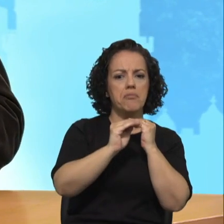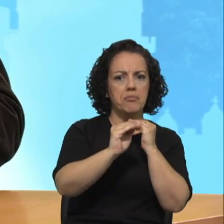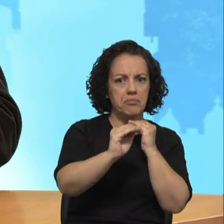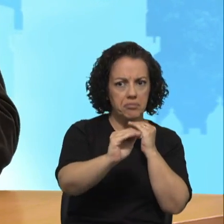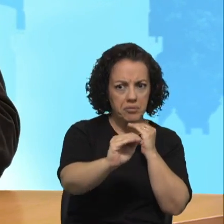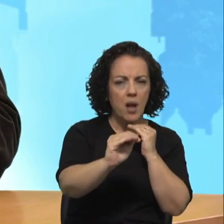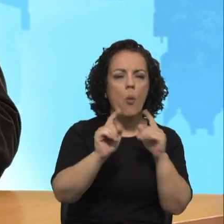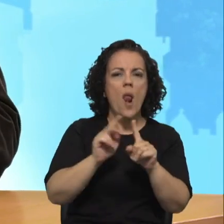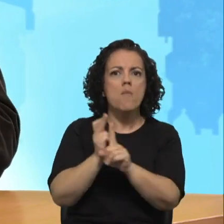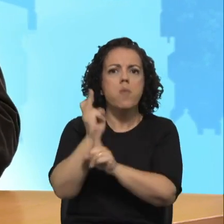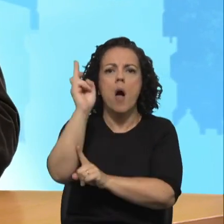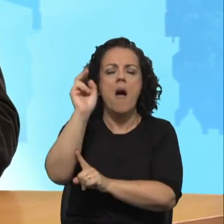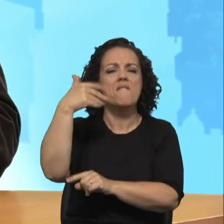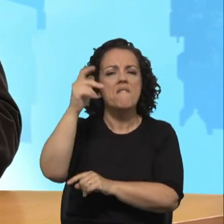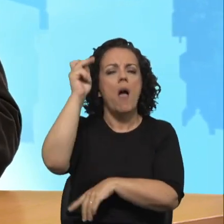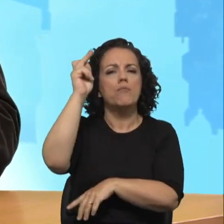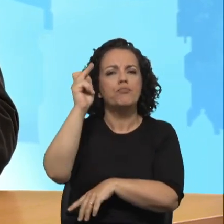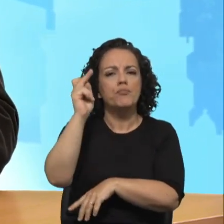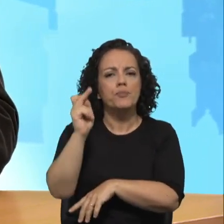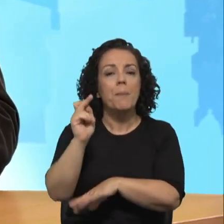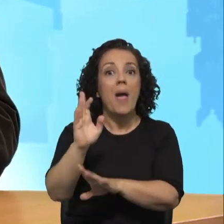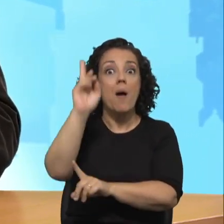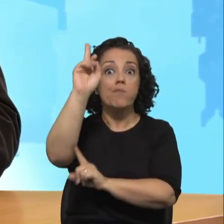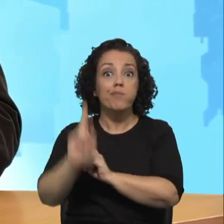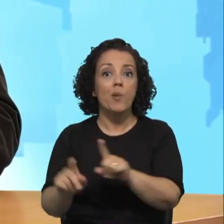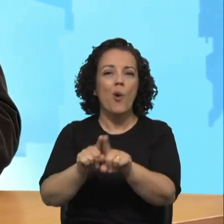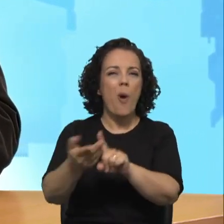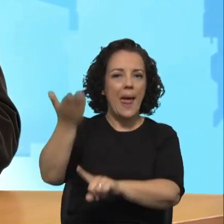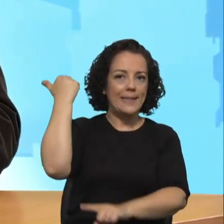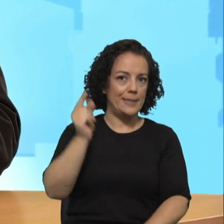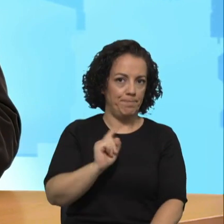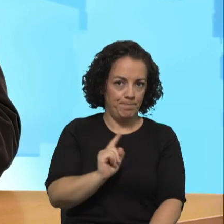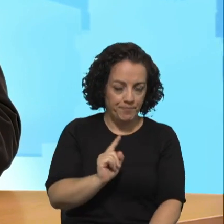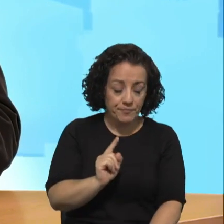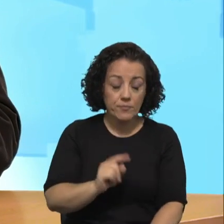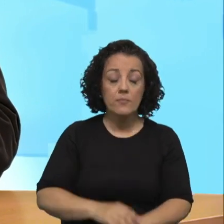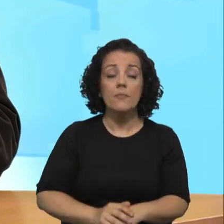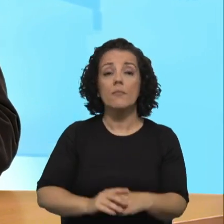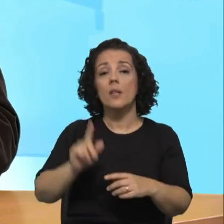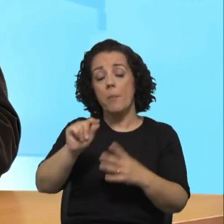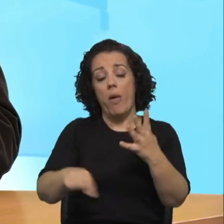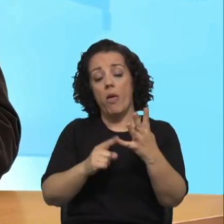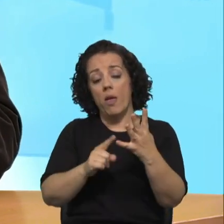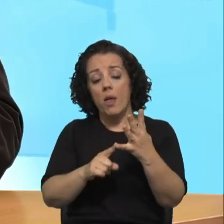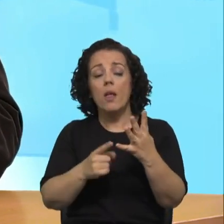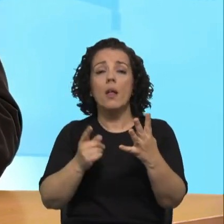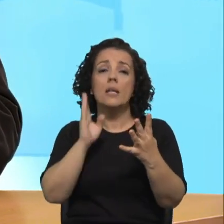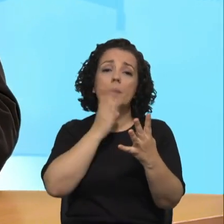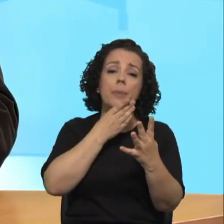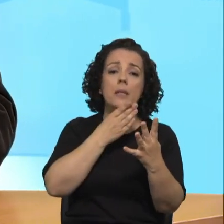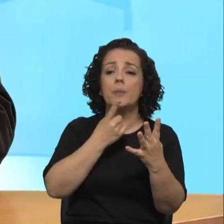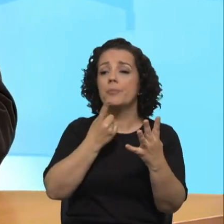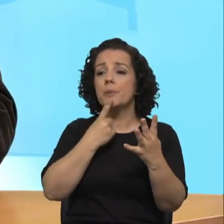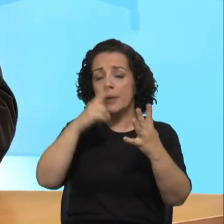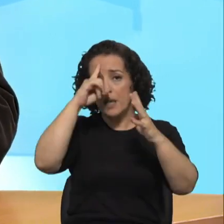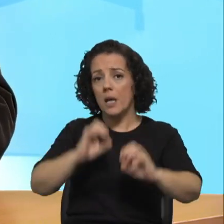níveis que estavam definidos. E, por outro lado, ainda nesse contexto, é preciso entender que as previsões não